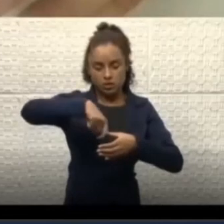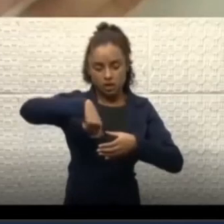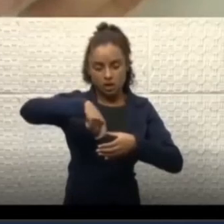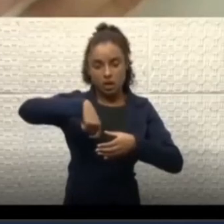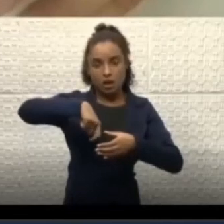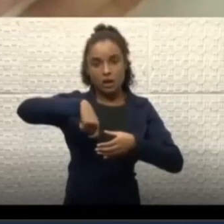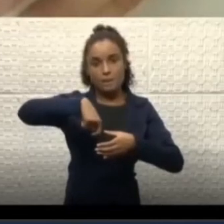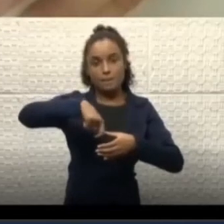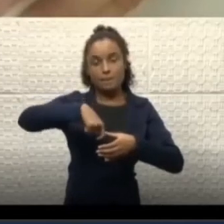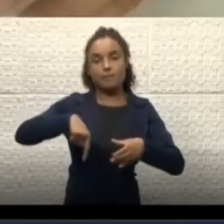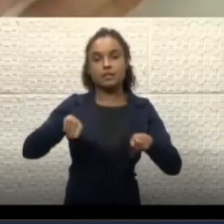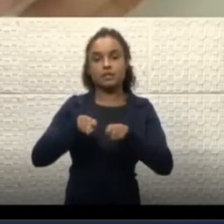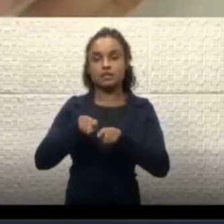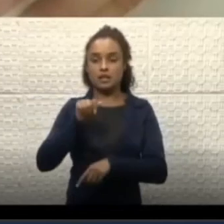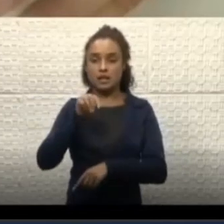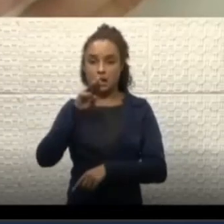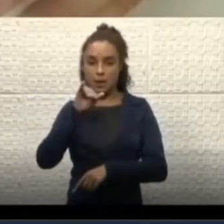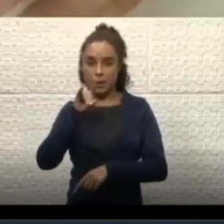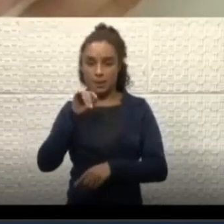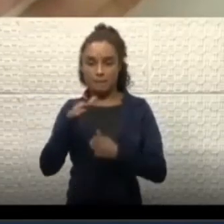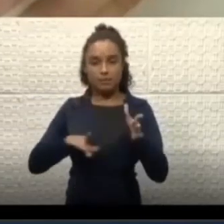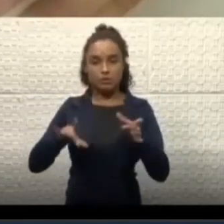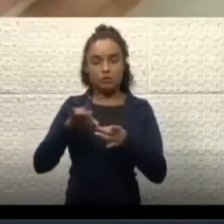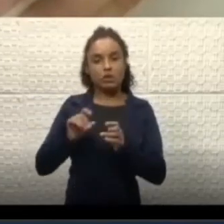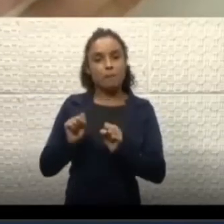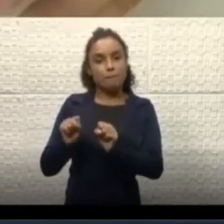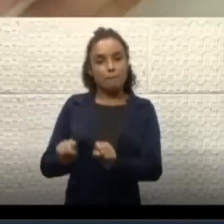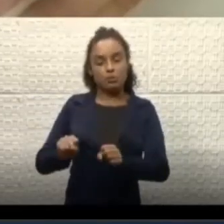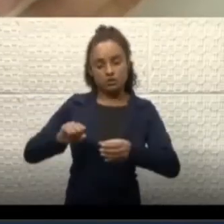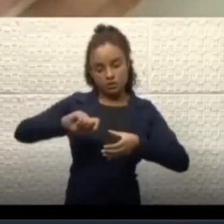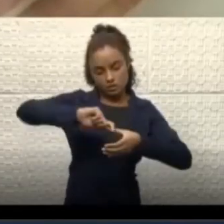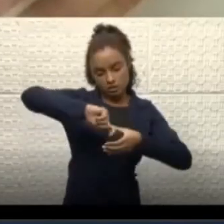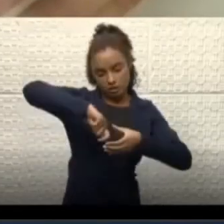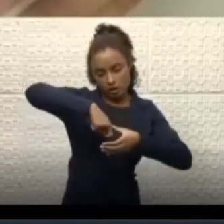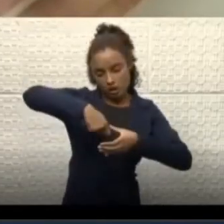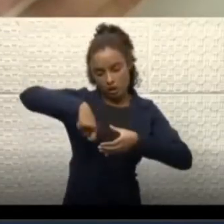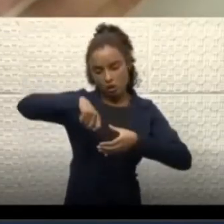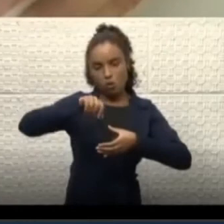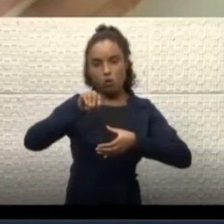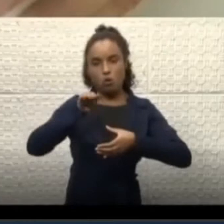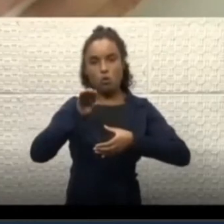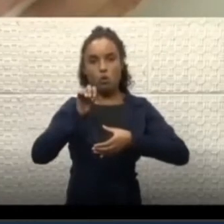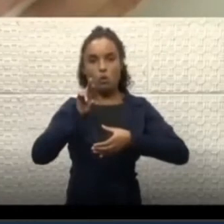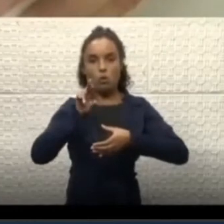Tire o máximo que você puder também de material que possa ficar preso na borda.